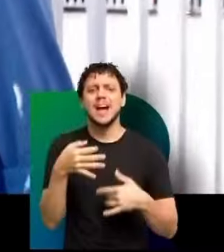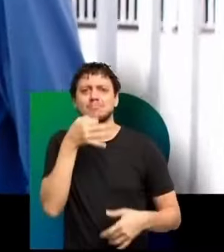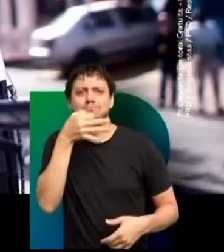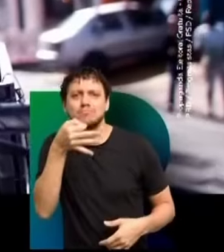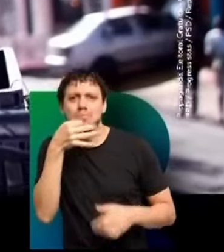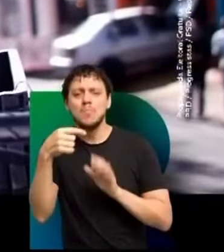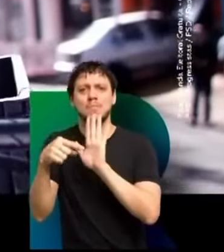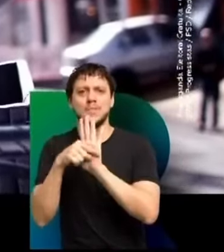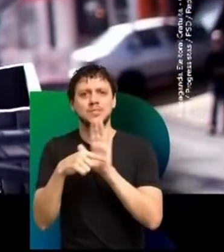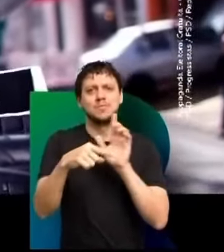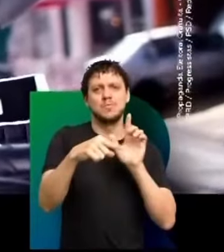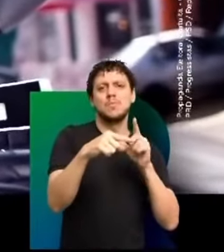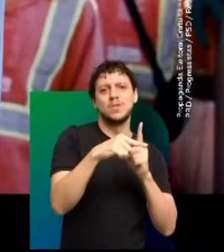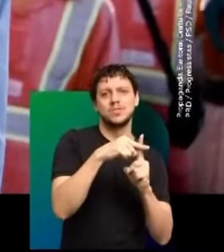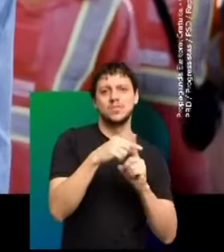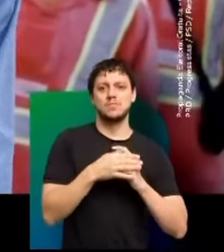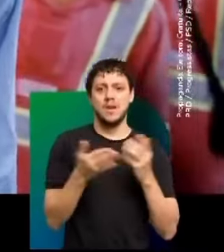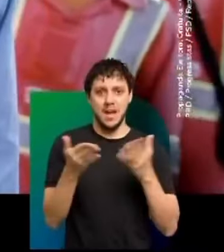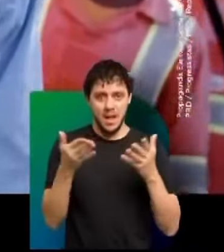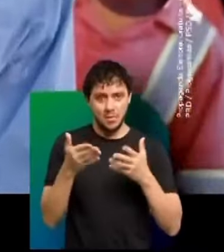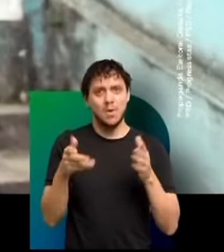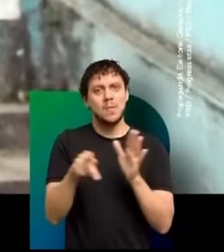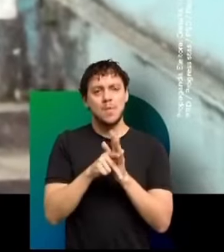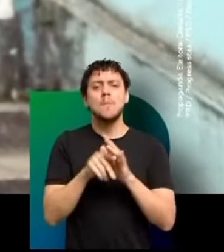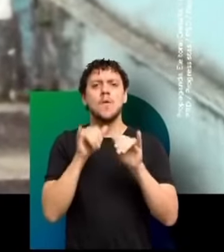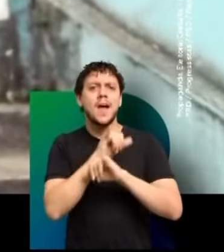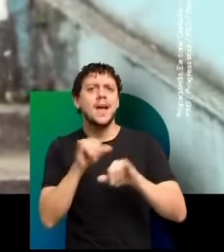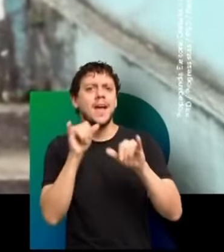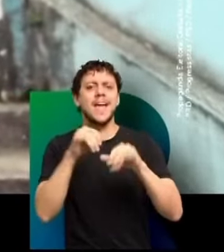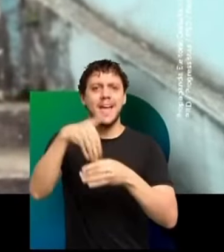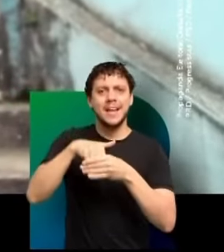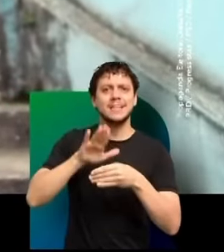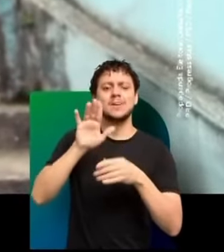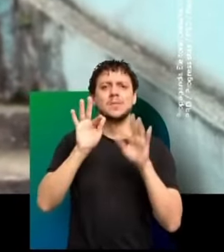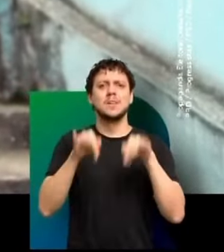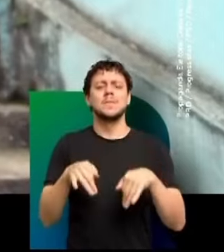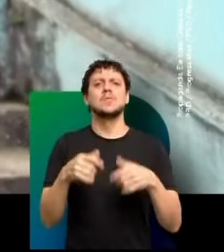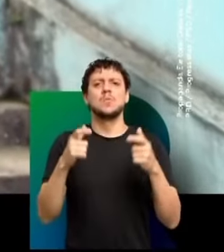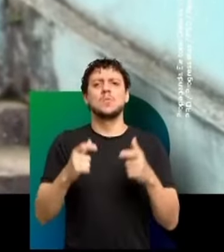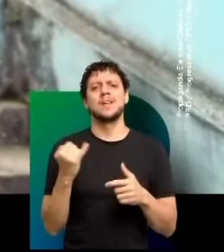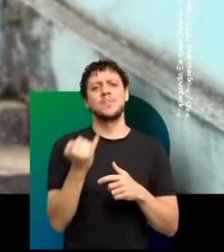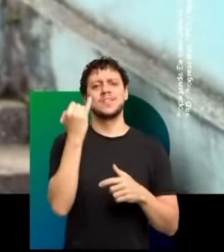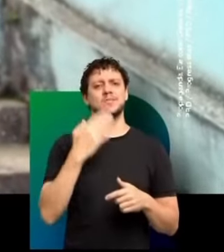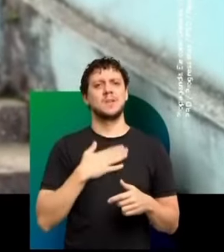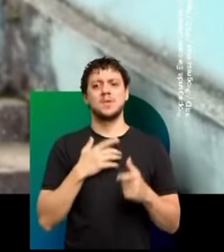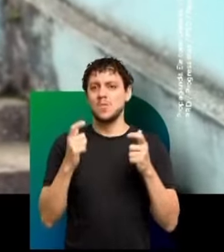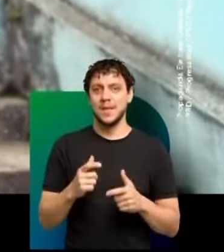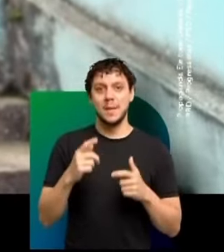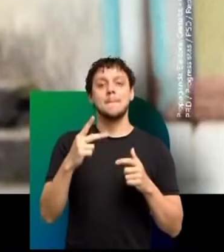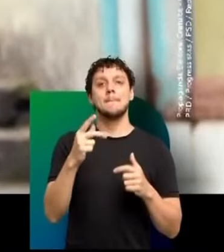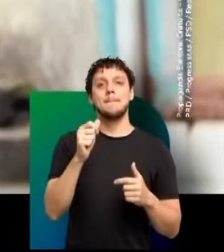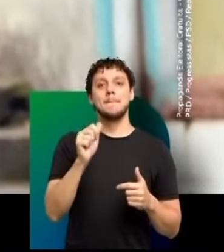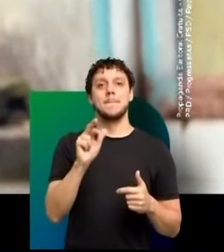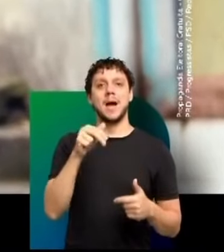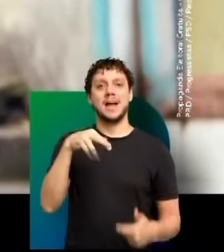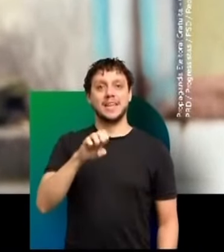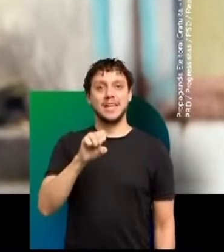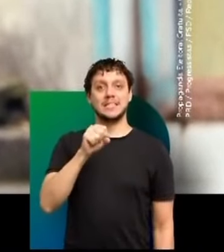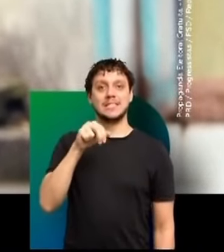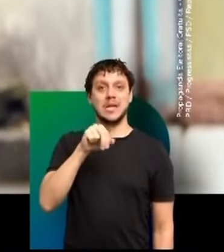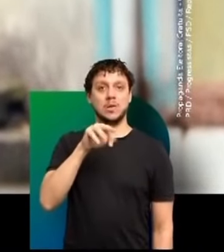elogios, escutar as críticas que nos fazem aprender. Eu termino esse programa eleitoral num lugar muito importante para mim, para minha